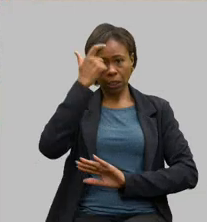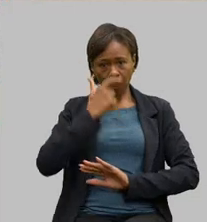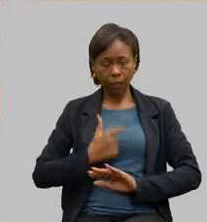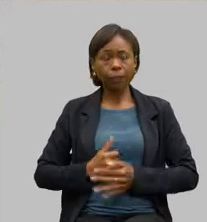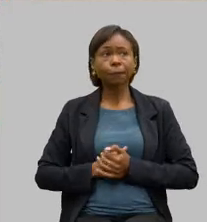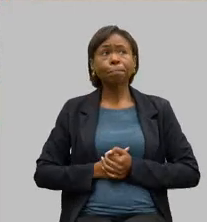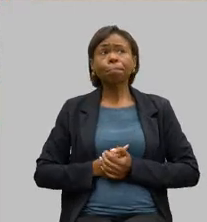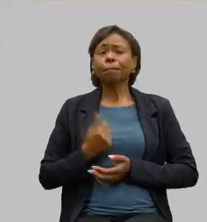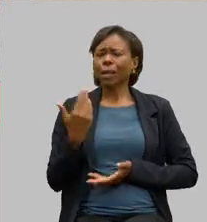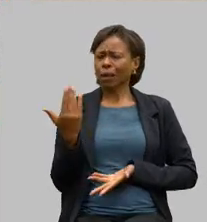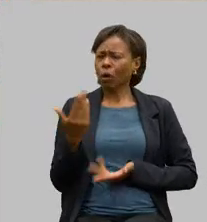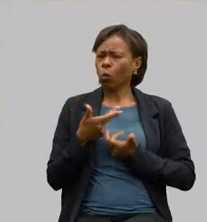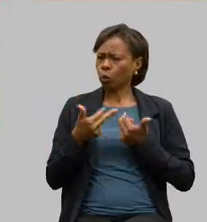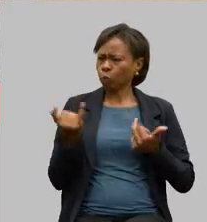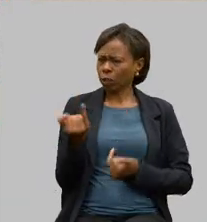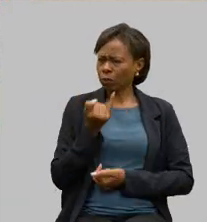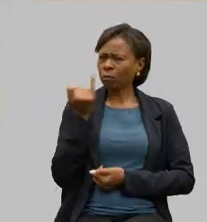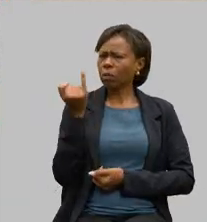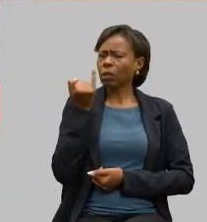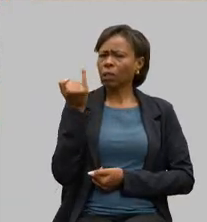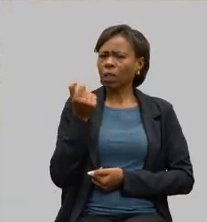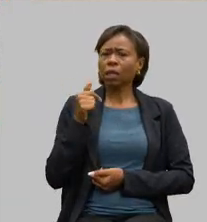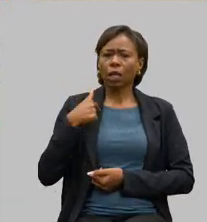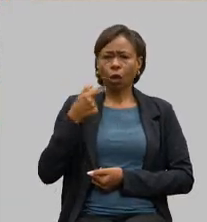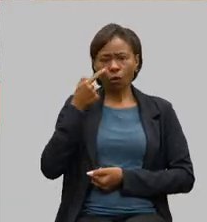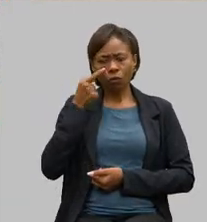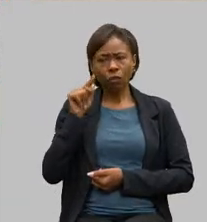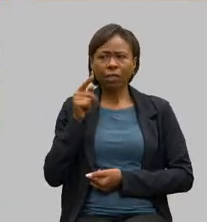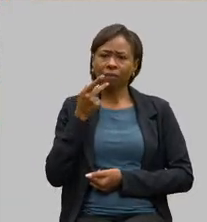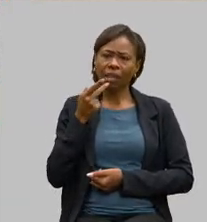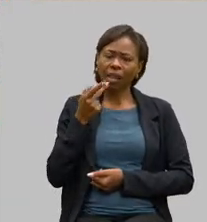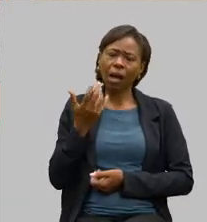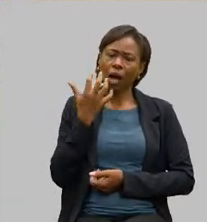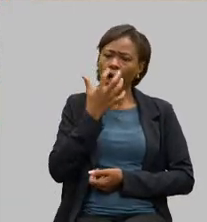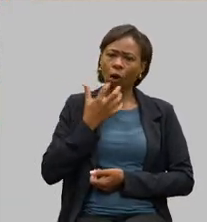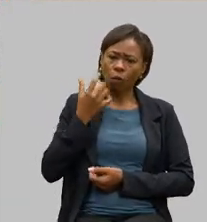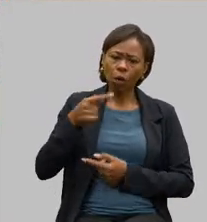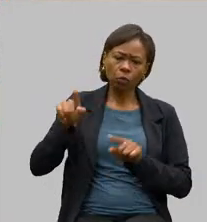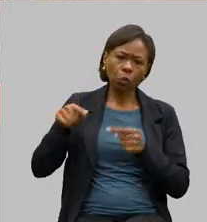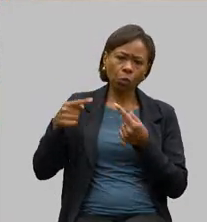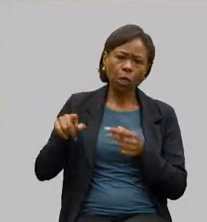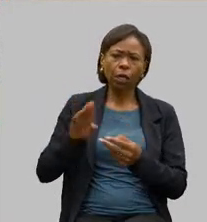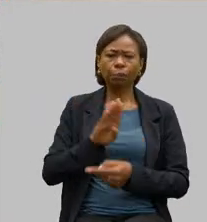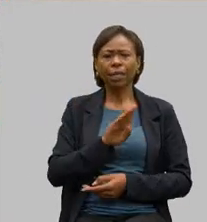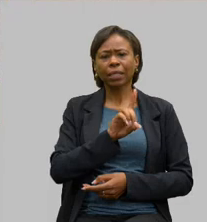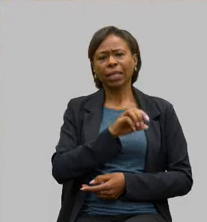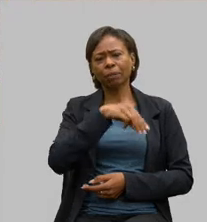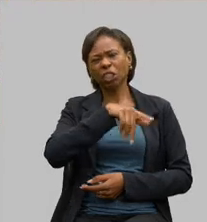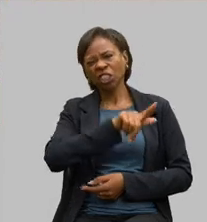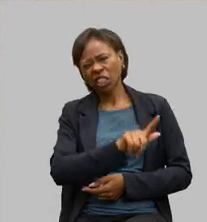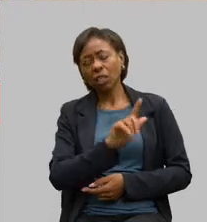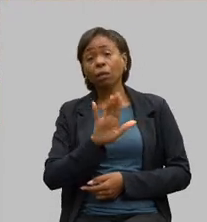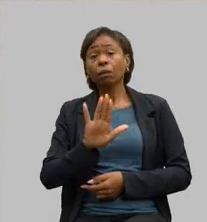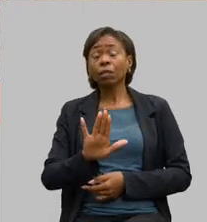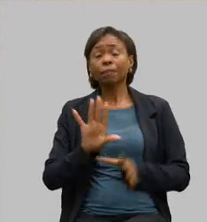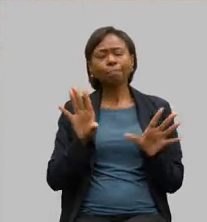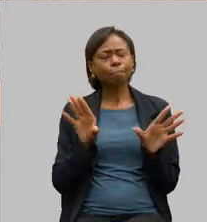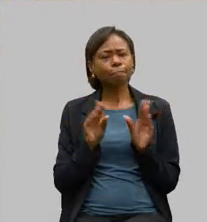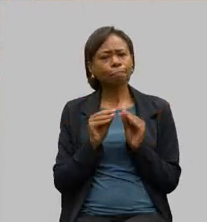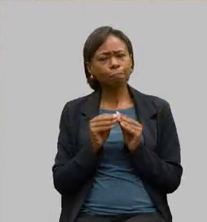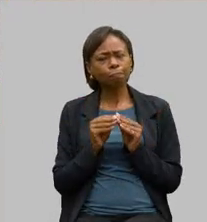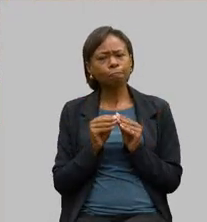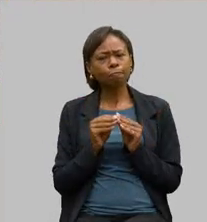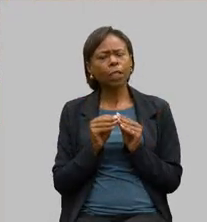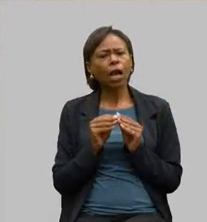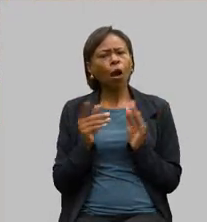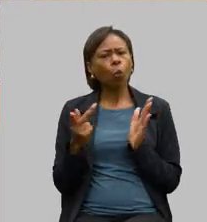né Eu vi uma audiência pública aqui sobre a filarmônica essa história do bdmg e por fim secretário repercutiu aqui no grupo dos Deputado uma